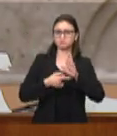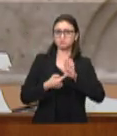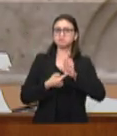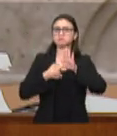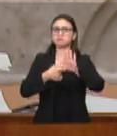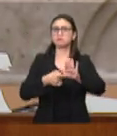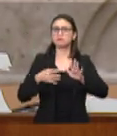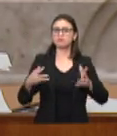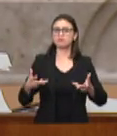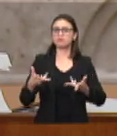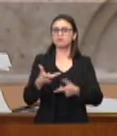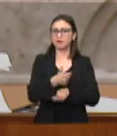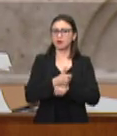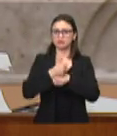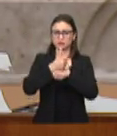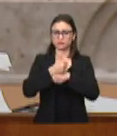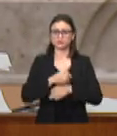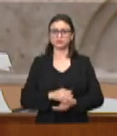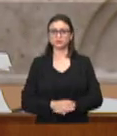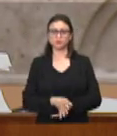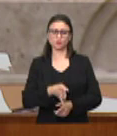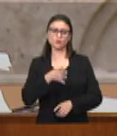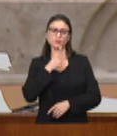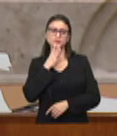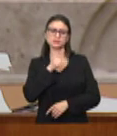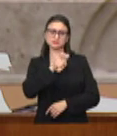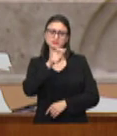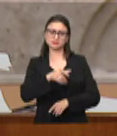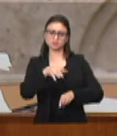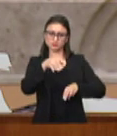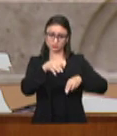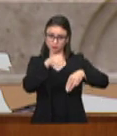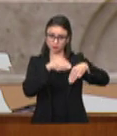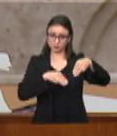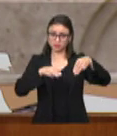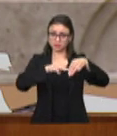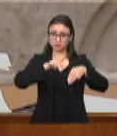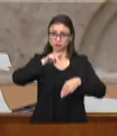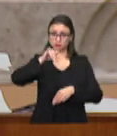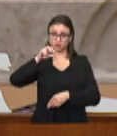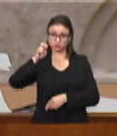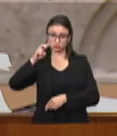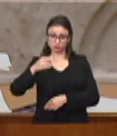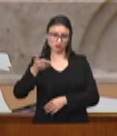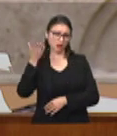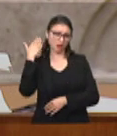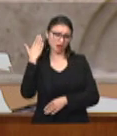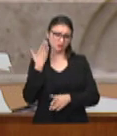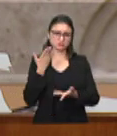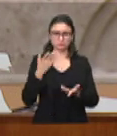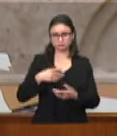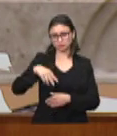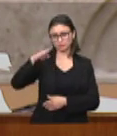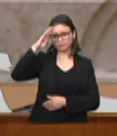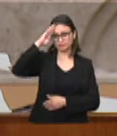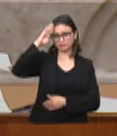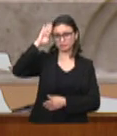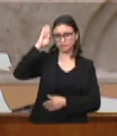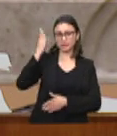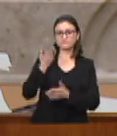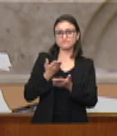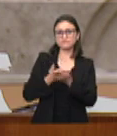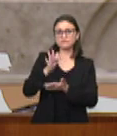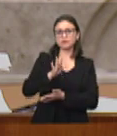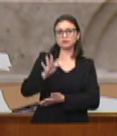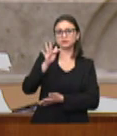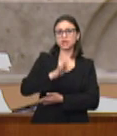suas qualidades. Conheci o ministro Gilson Dipe ainda nos bancos acadêmicos, na Faculdade de Direito de